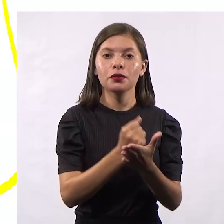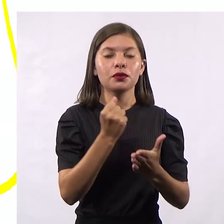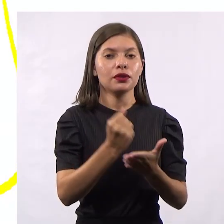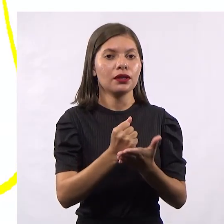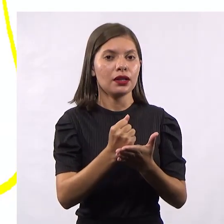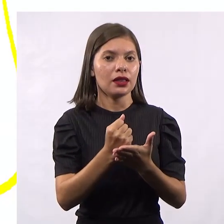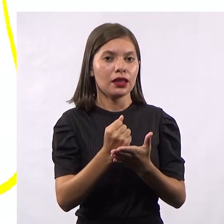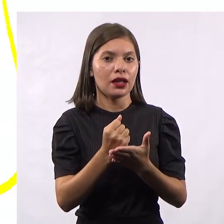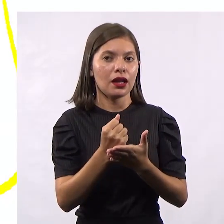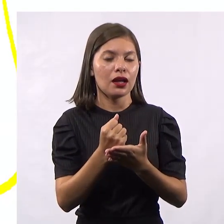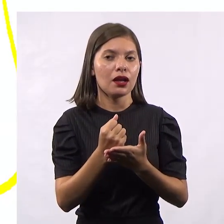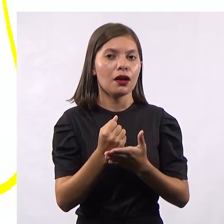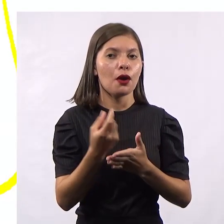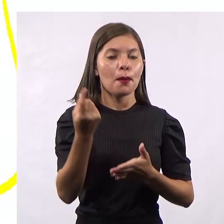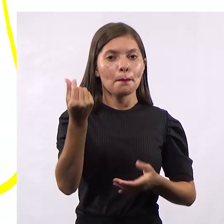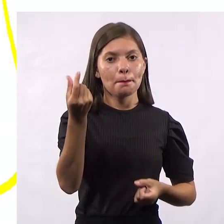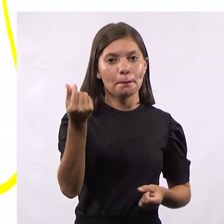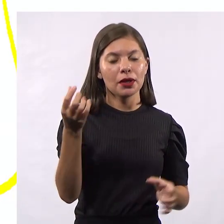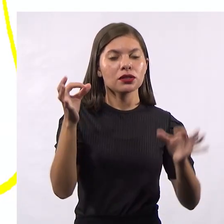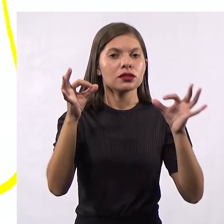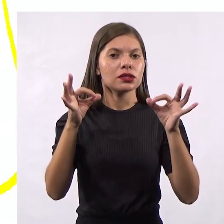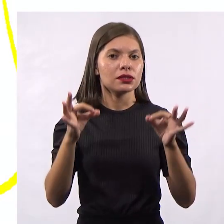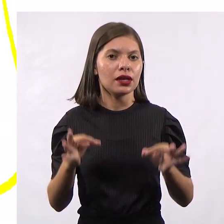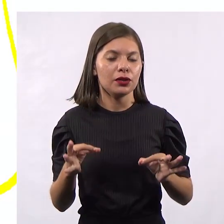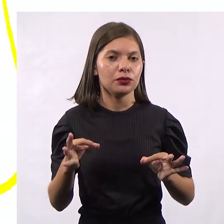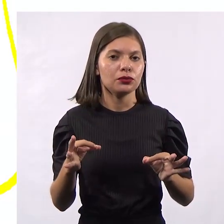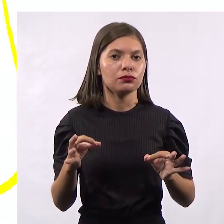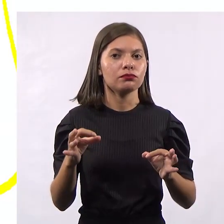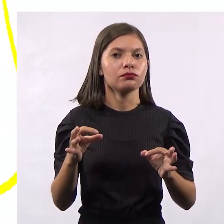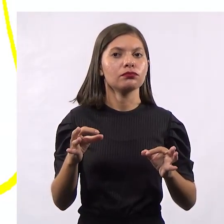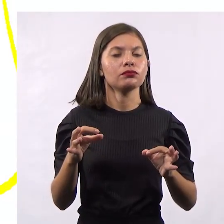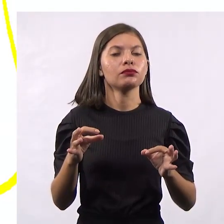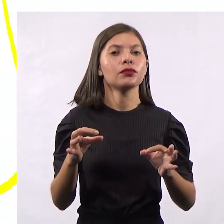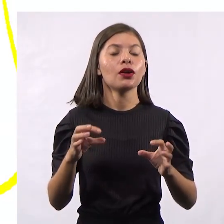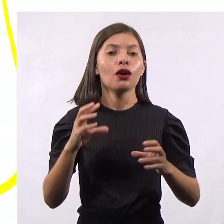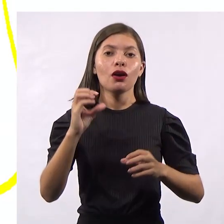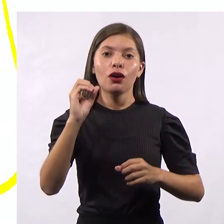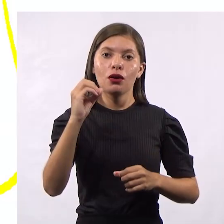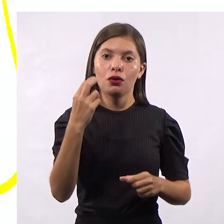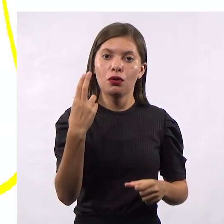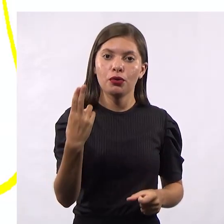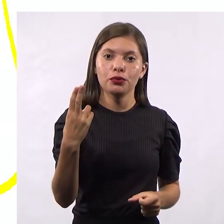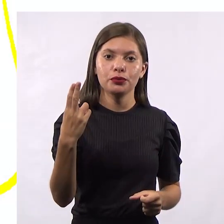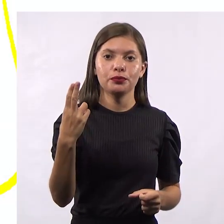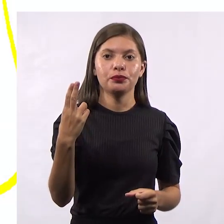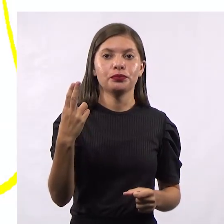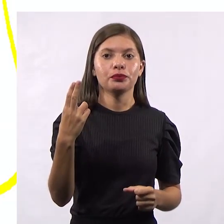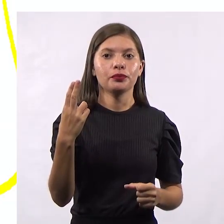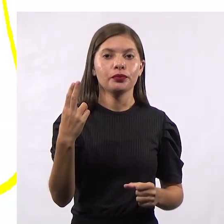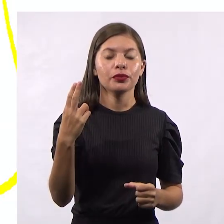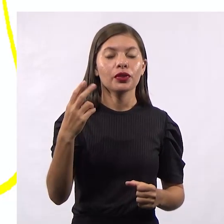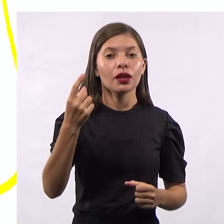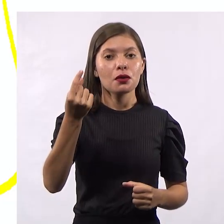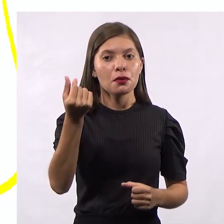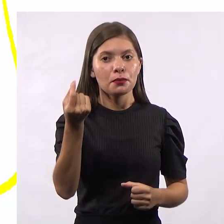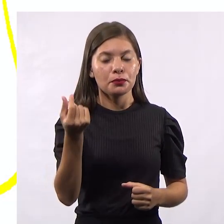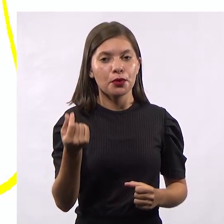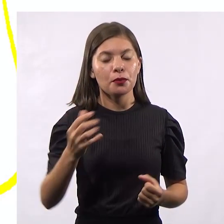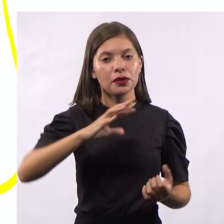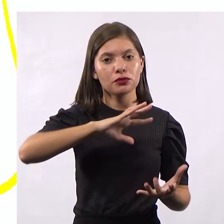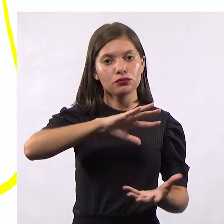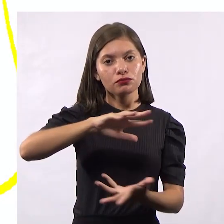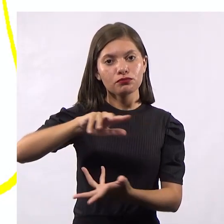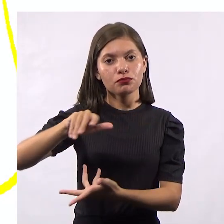ou do serviço por preço certo de unidades determinadas, ou por empreitada por